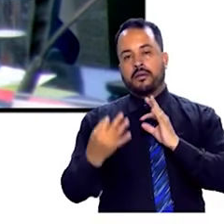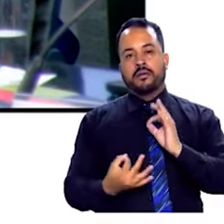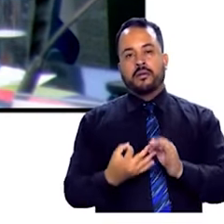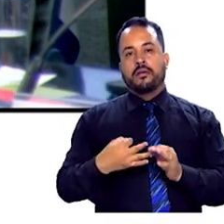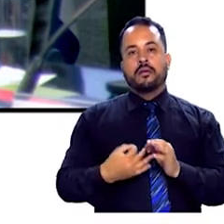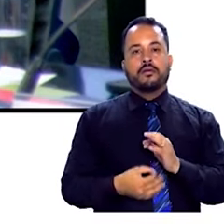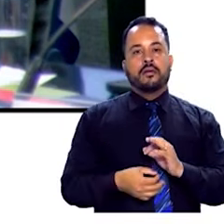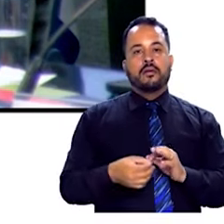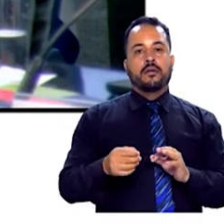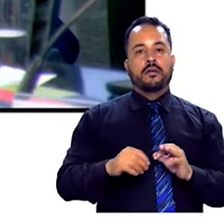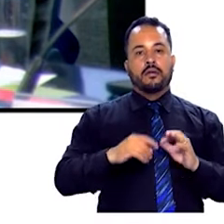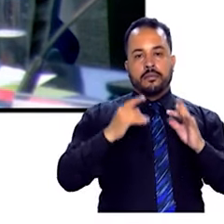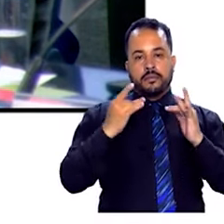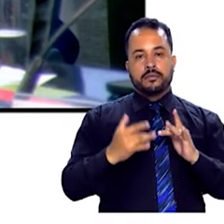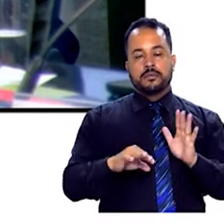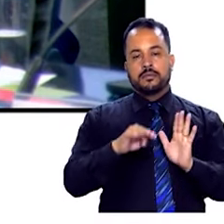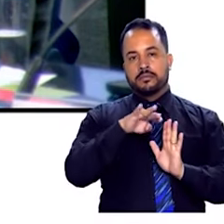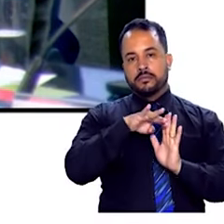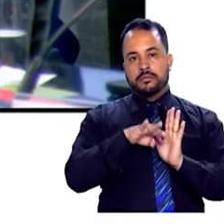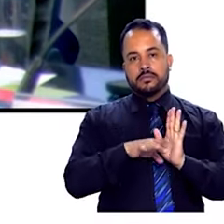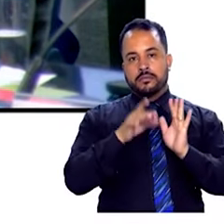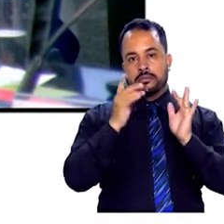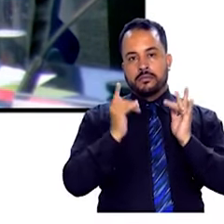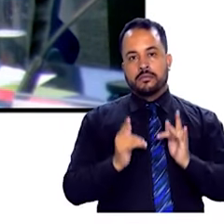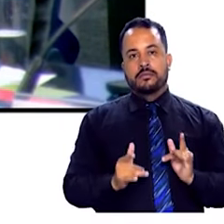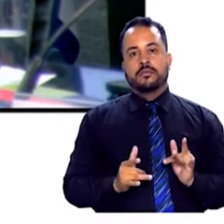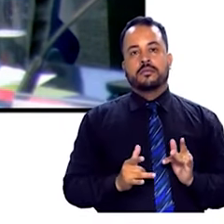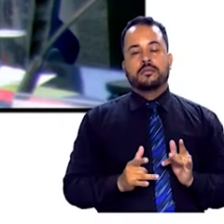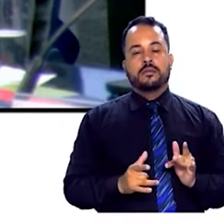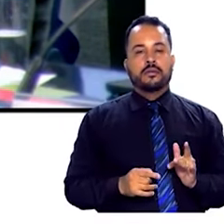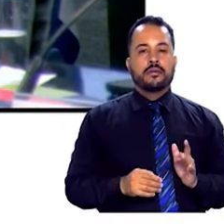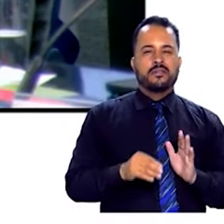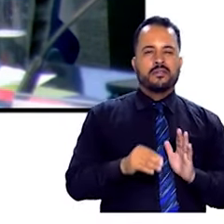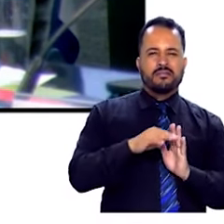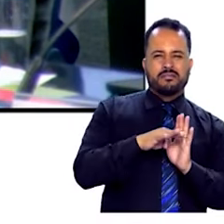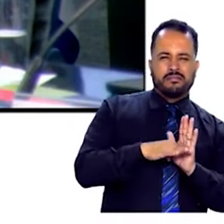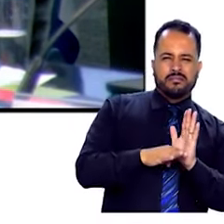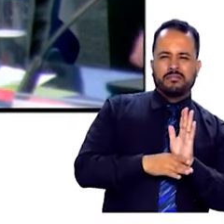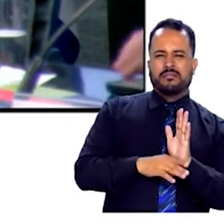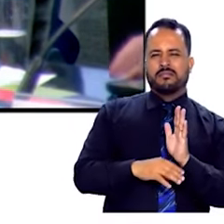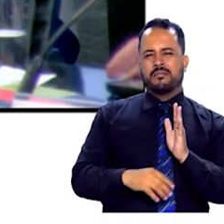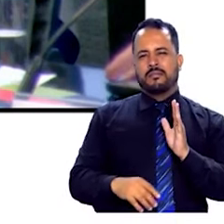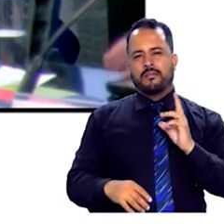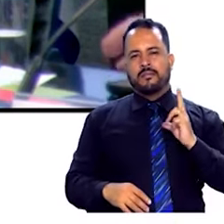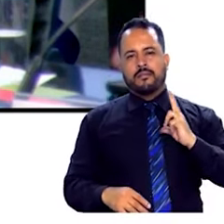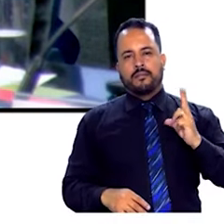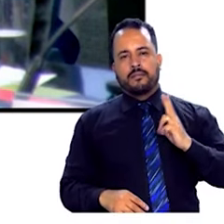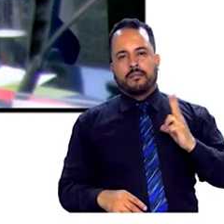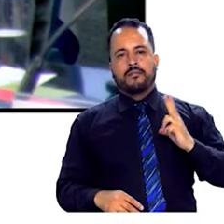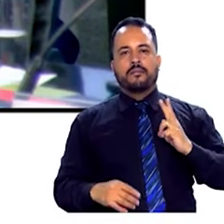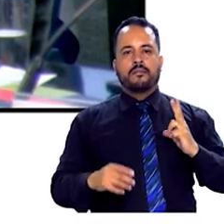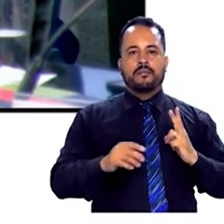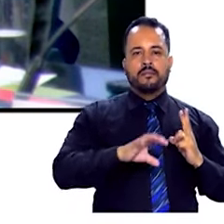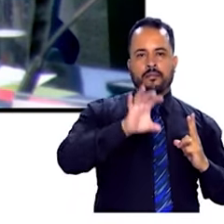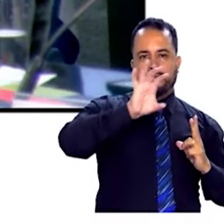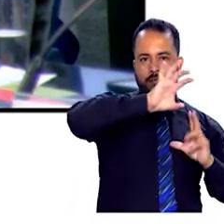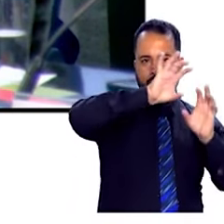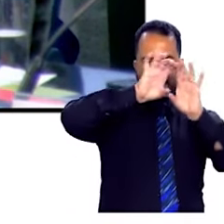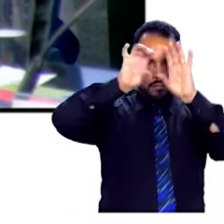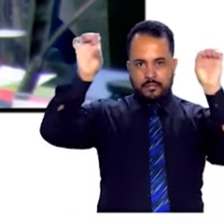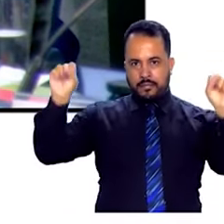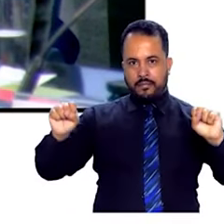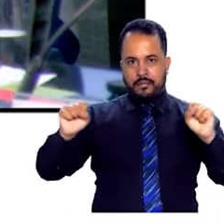atual são o reflexo das características particulares do tribunal de última